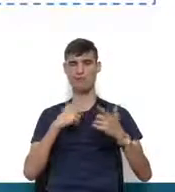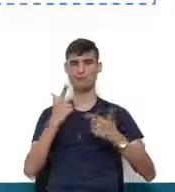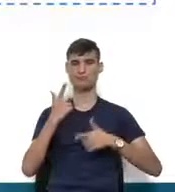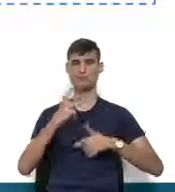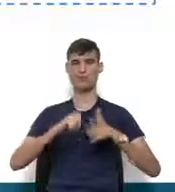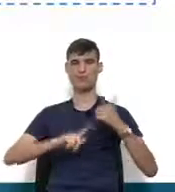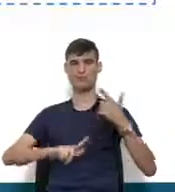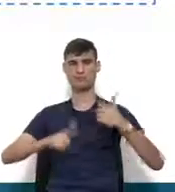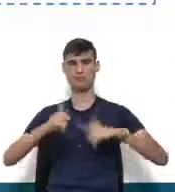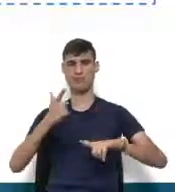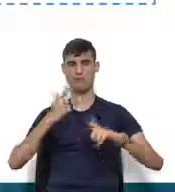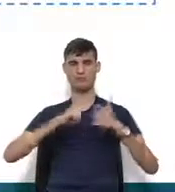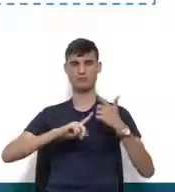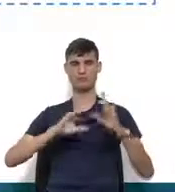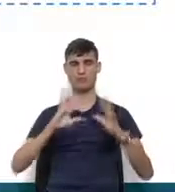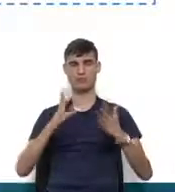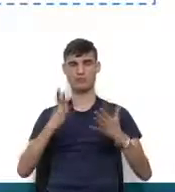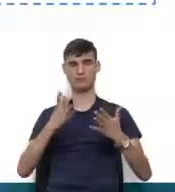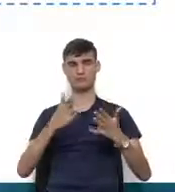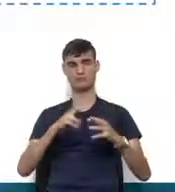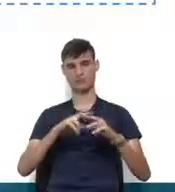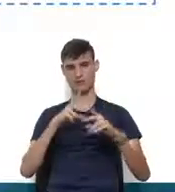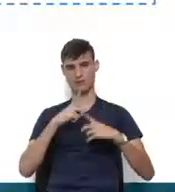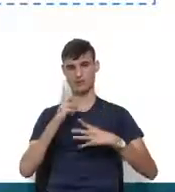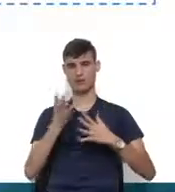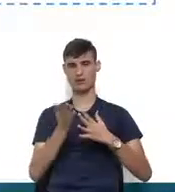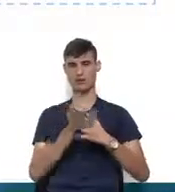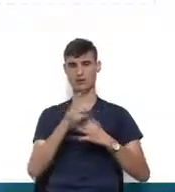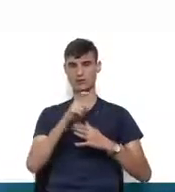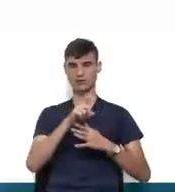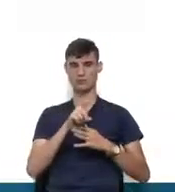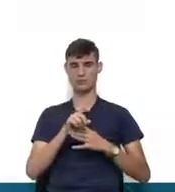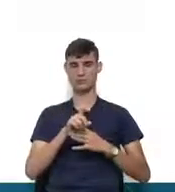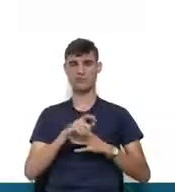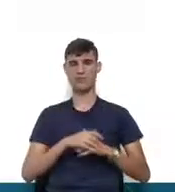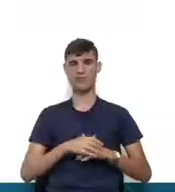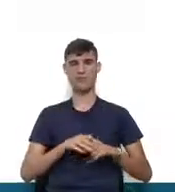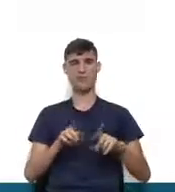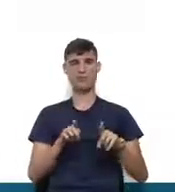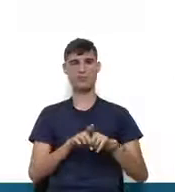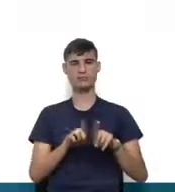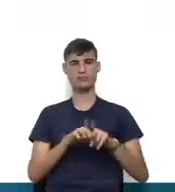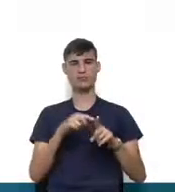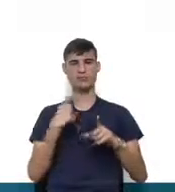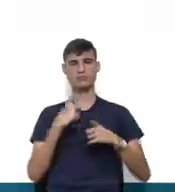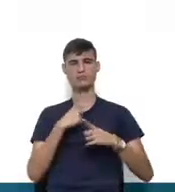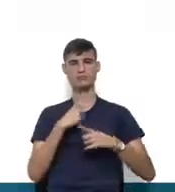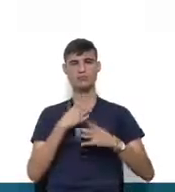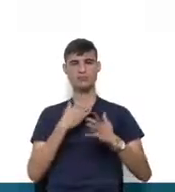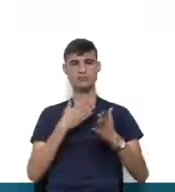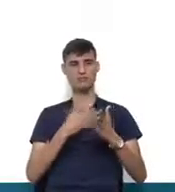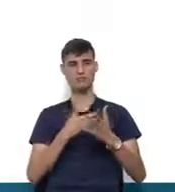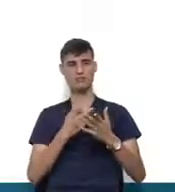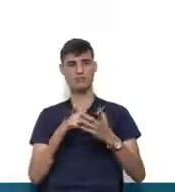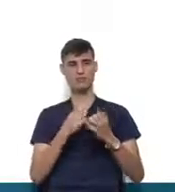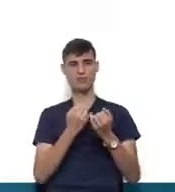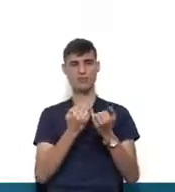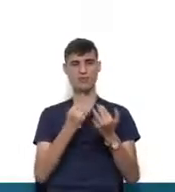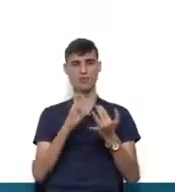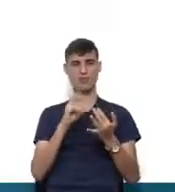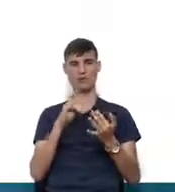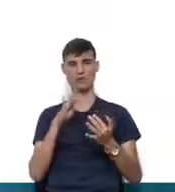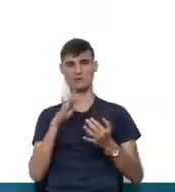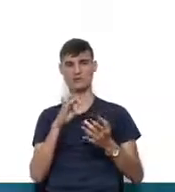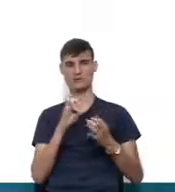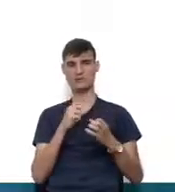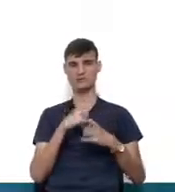repetir em diversos períodos para aquele intervalo de x. E aí, nós vamos determinar os coeficientes